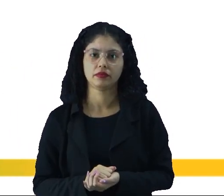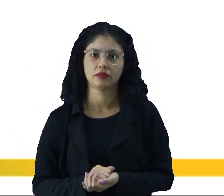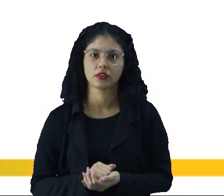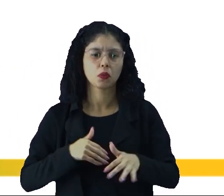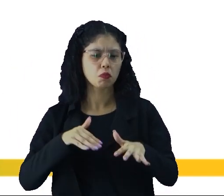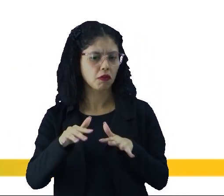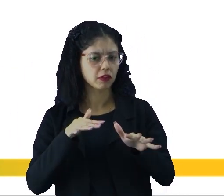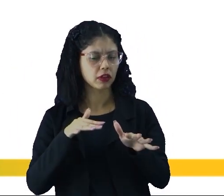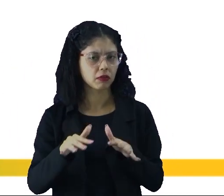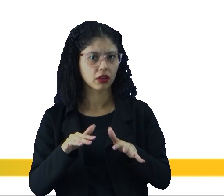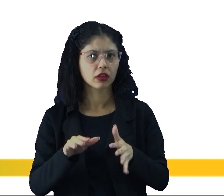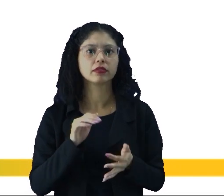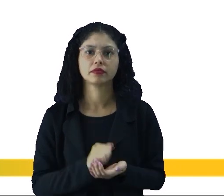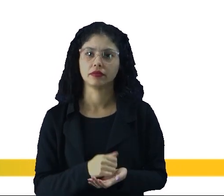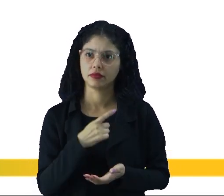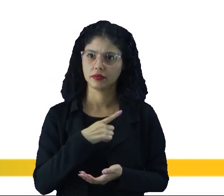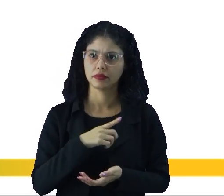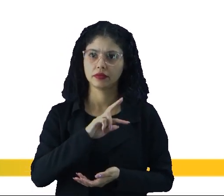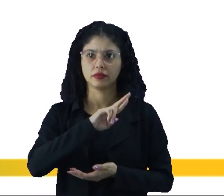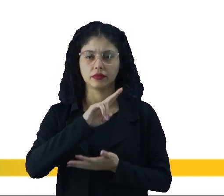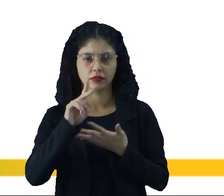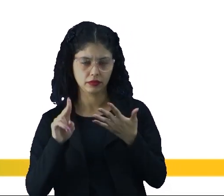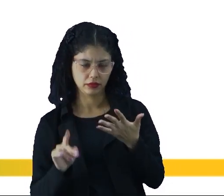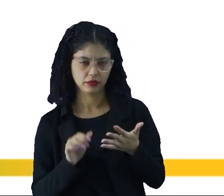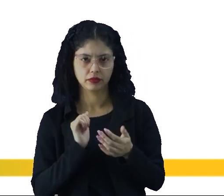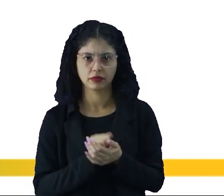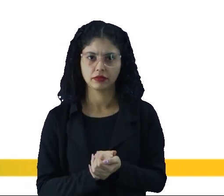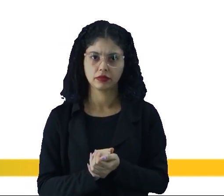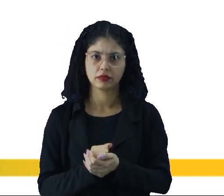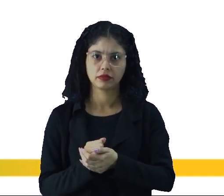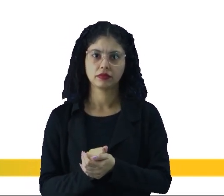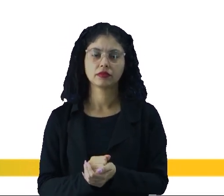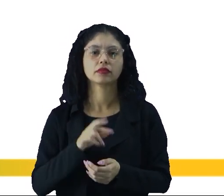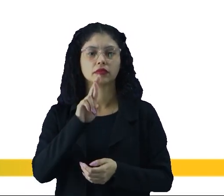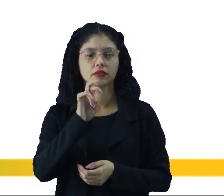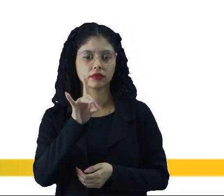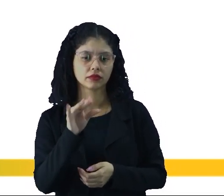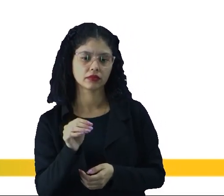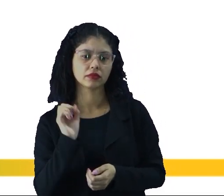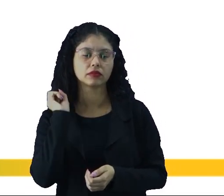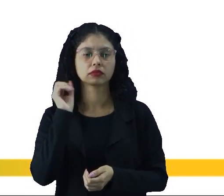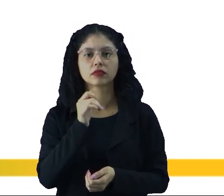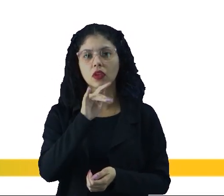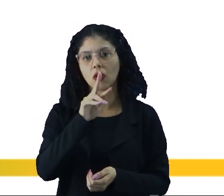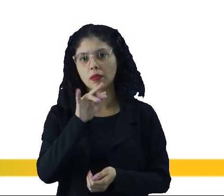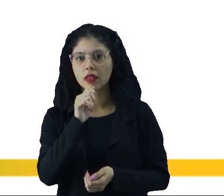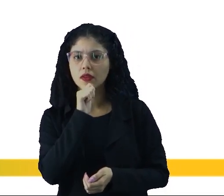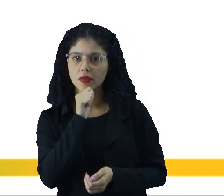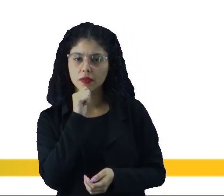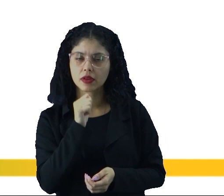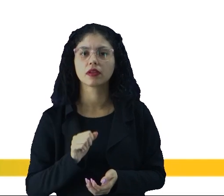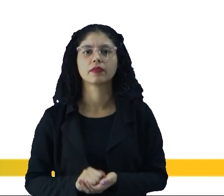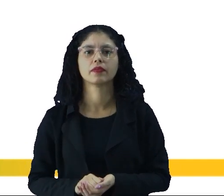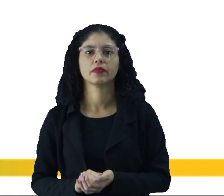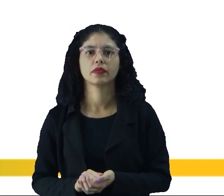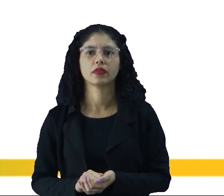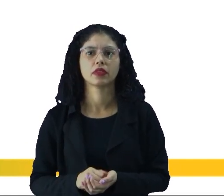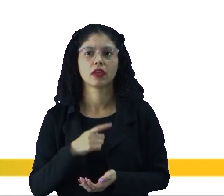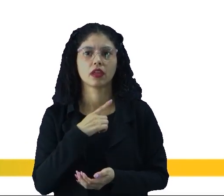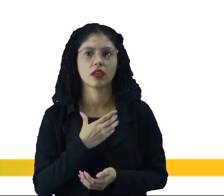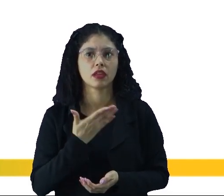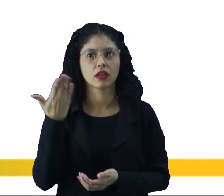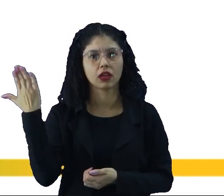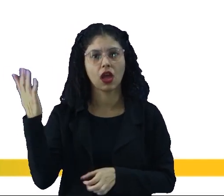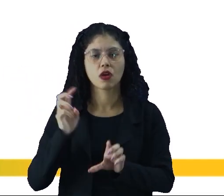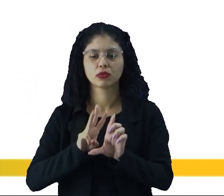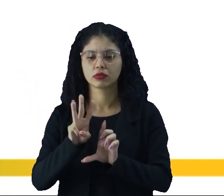simular o movimento uniformemente variado, o movimento também retilíneo, lançamentos oblíquos, tá? Coloquei os links aqui